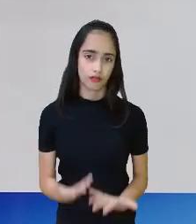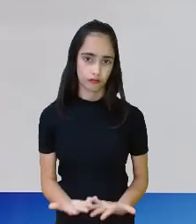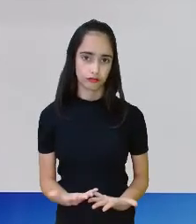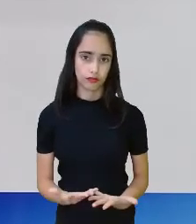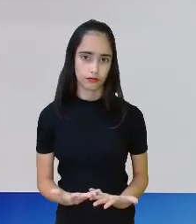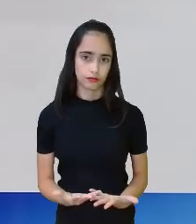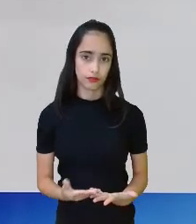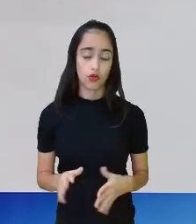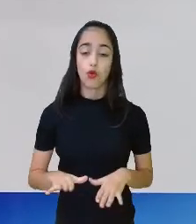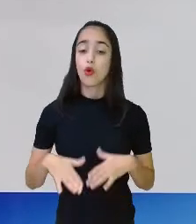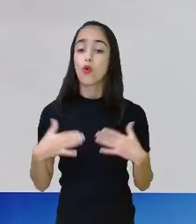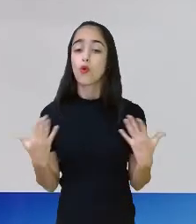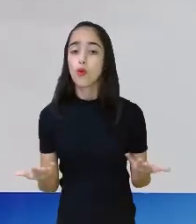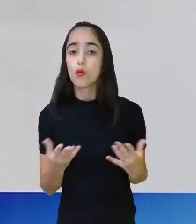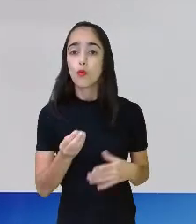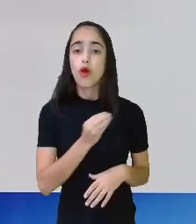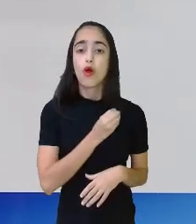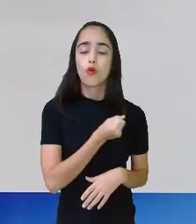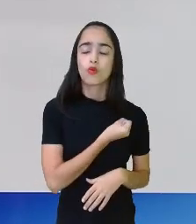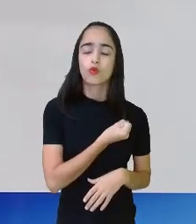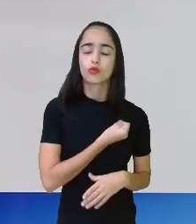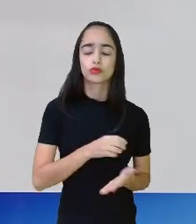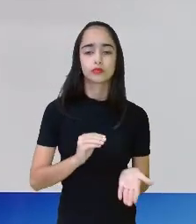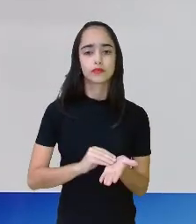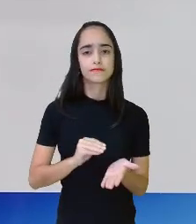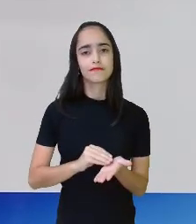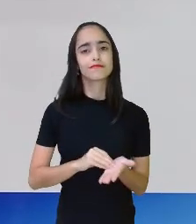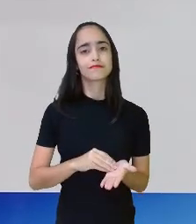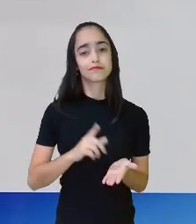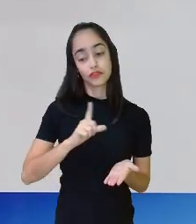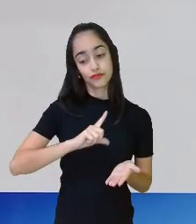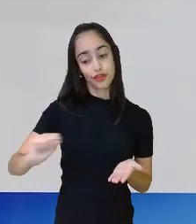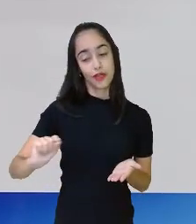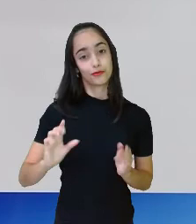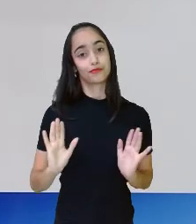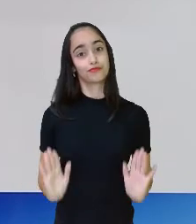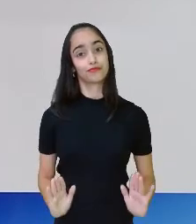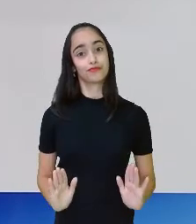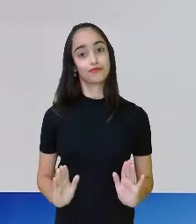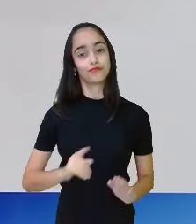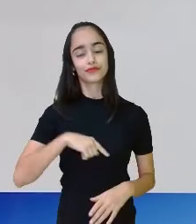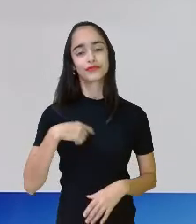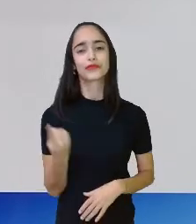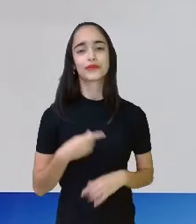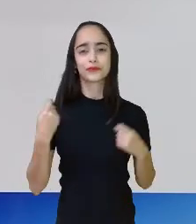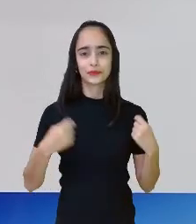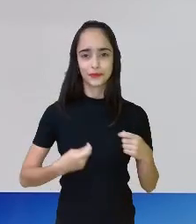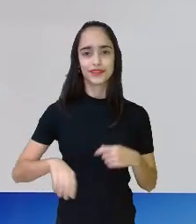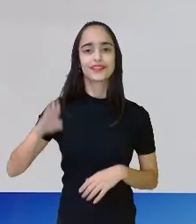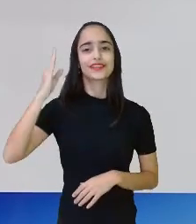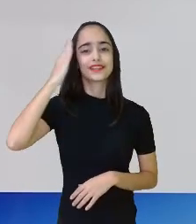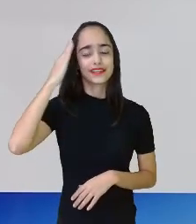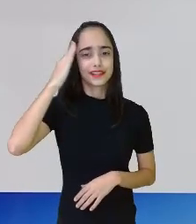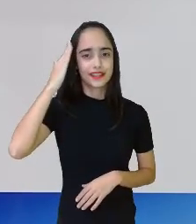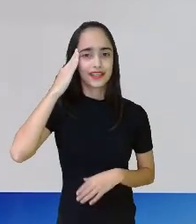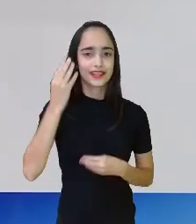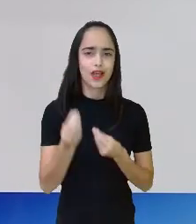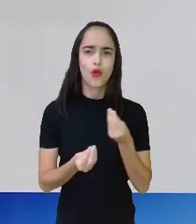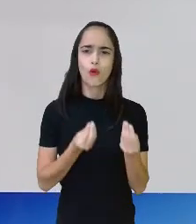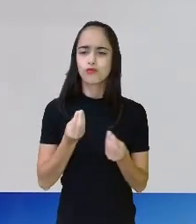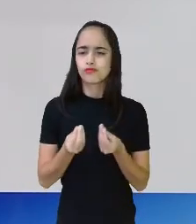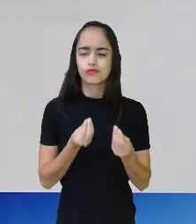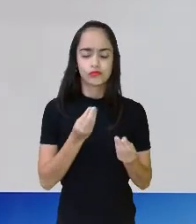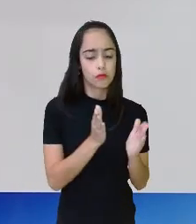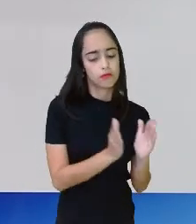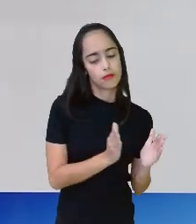ali sumido, que correu, fugiu ali. Na hora, a gente tem que entender qual é o padrão que está existente